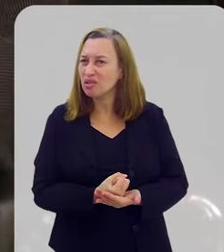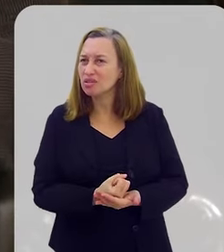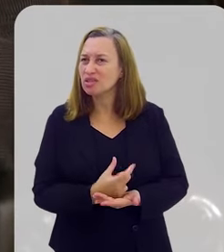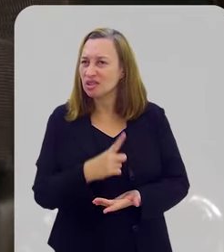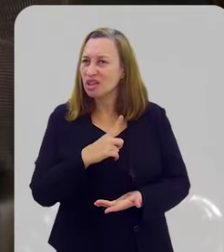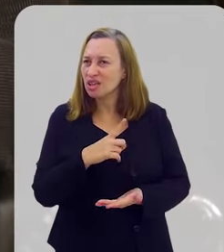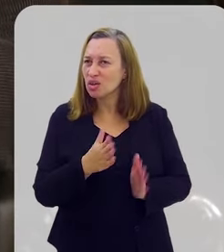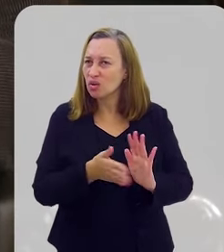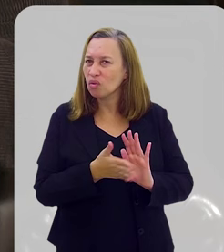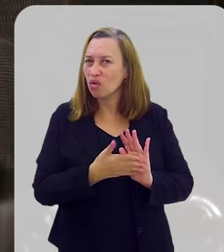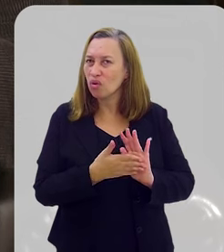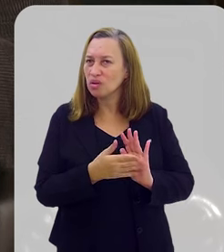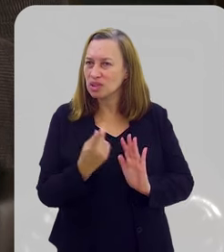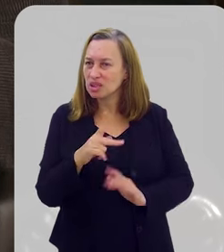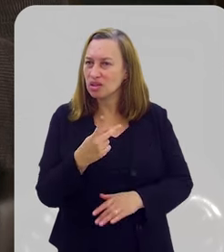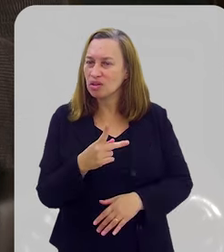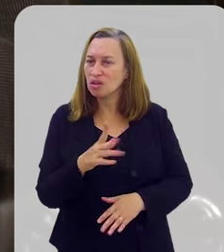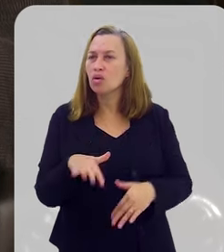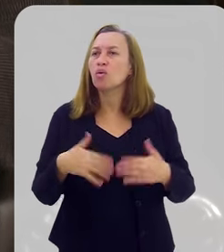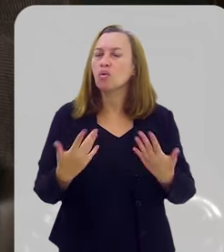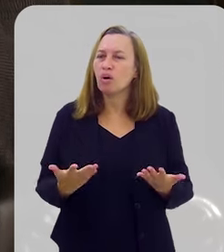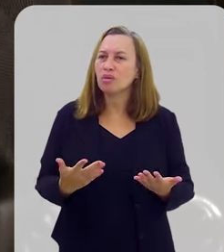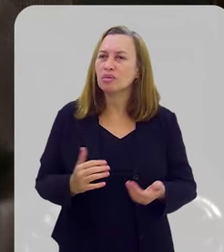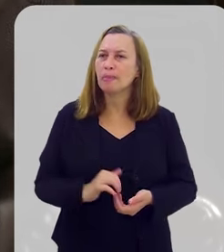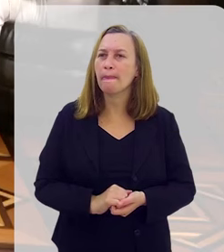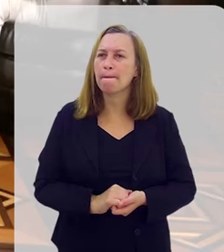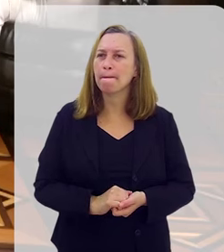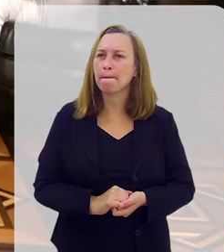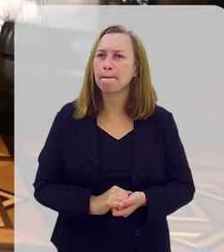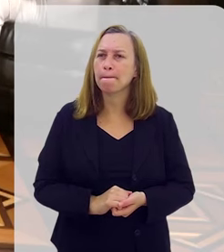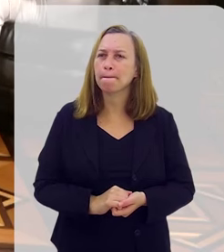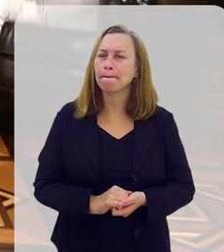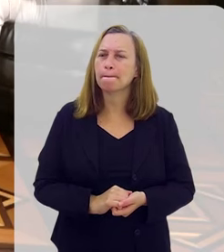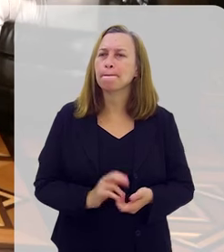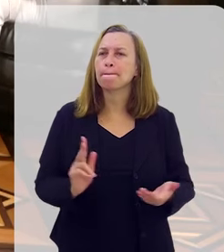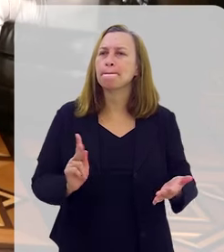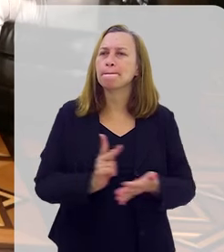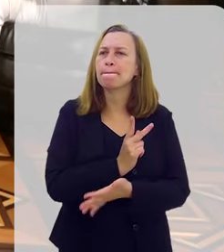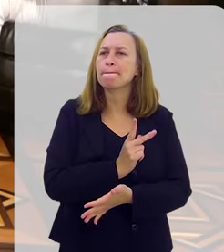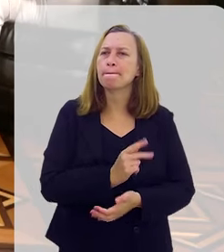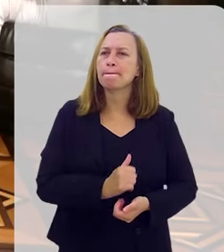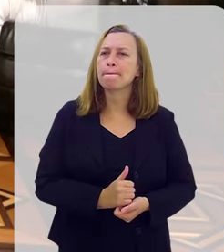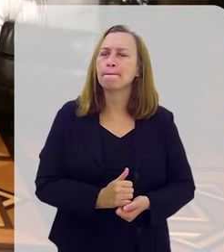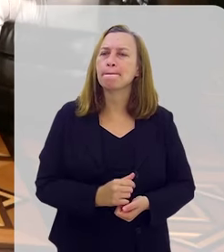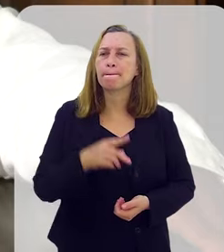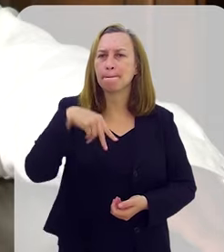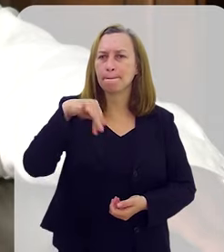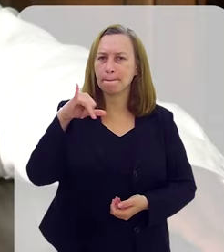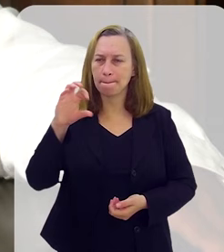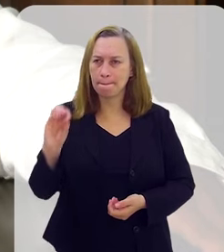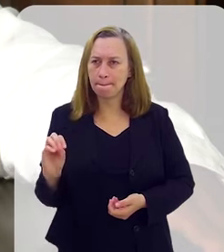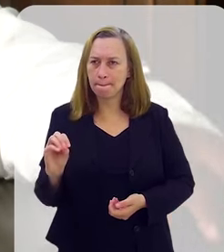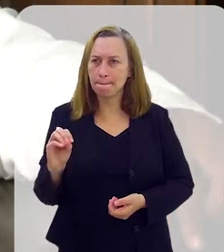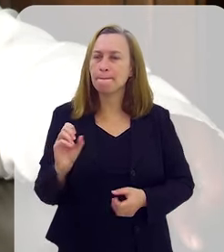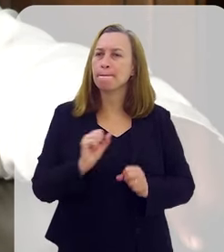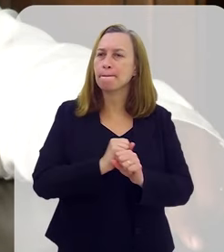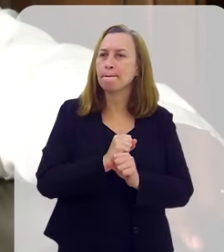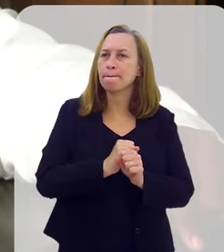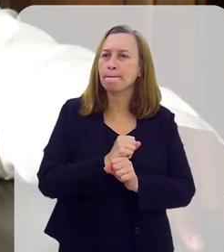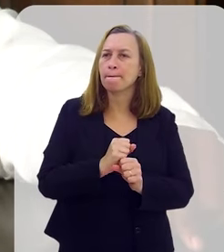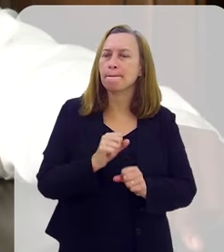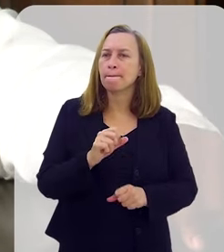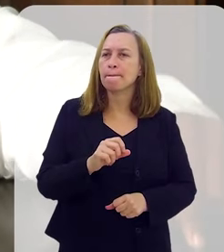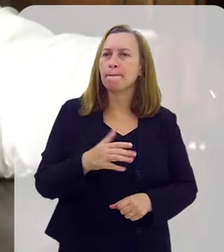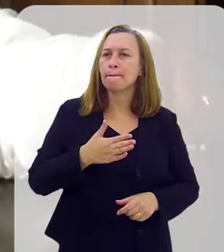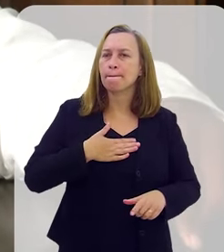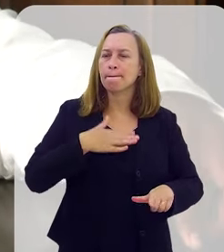gravou, você já tem o seu trabalho? Já tem o lançamento. Qual é o meu lançamento? Ele aconteceu em maio desse ano e